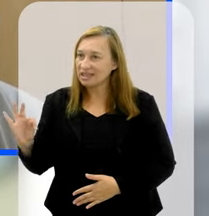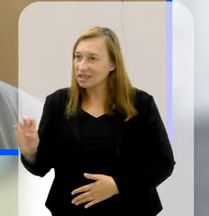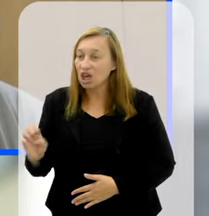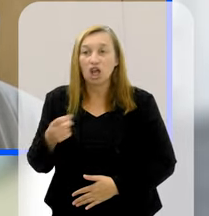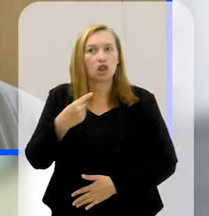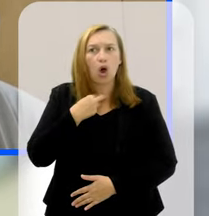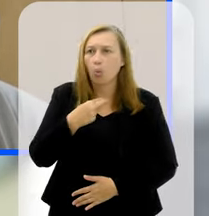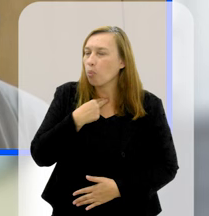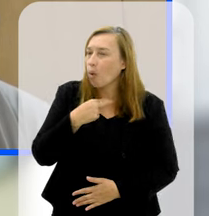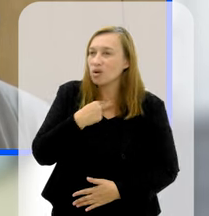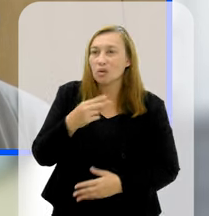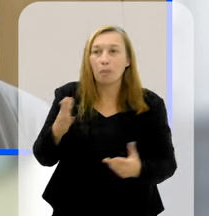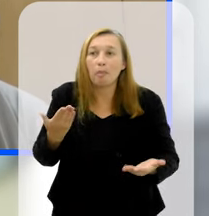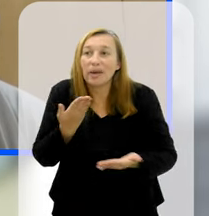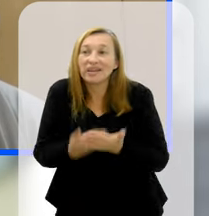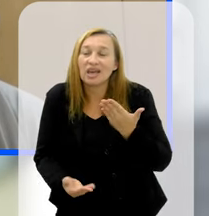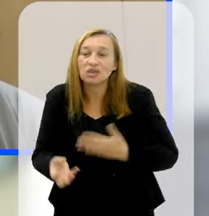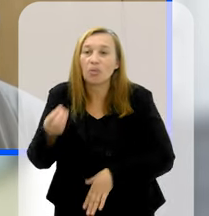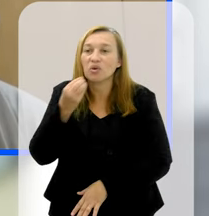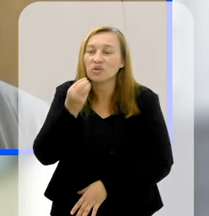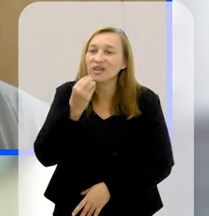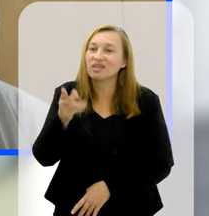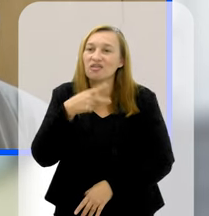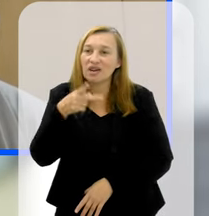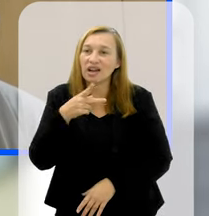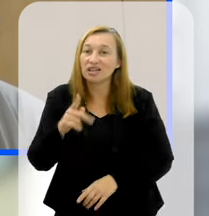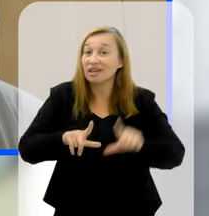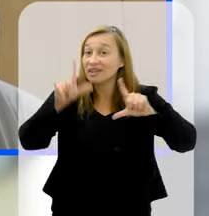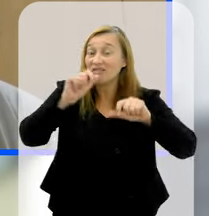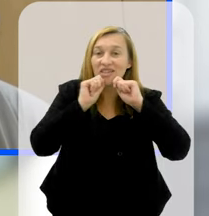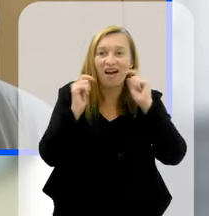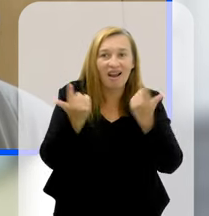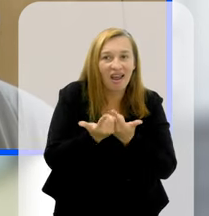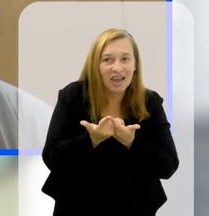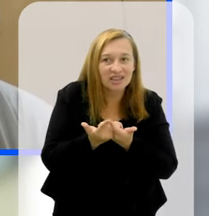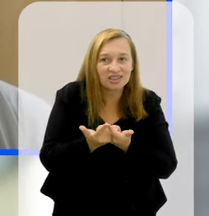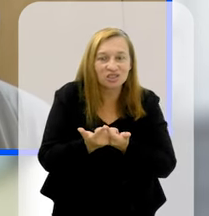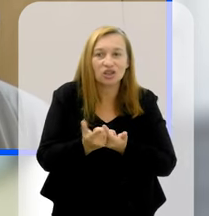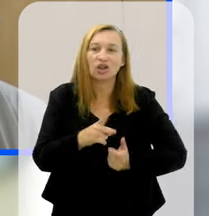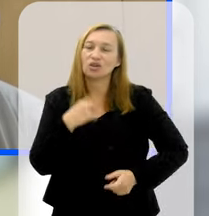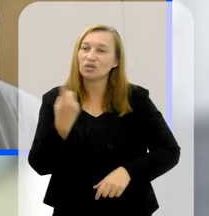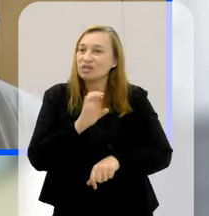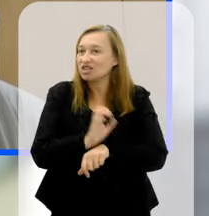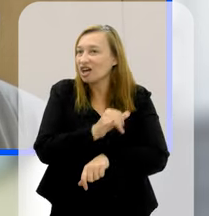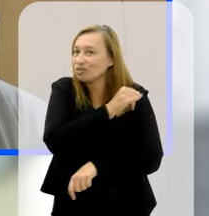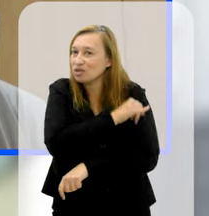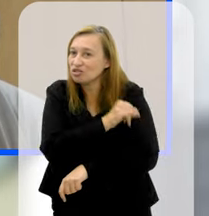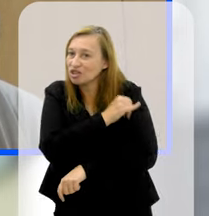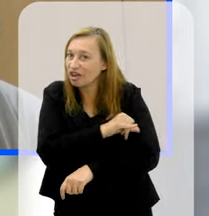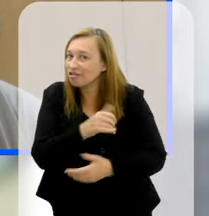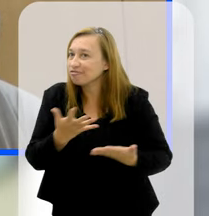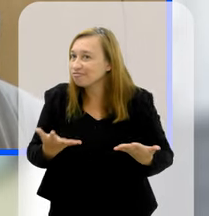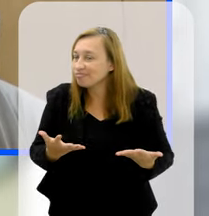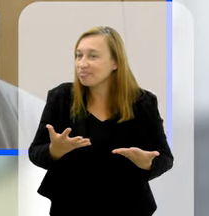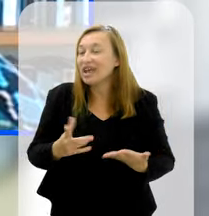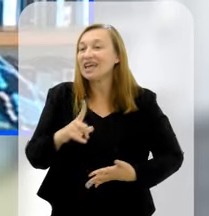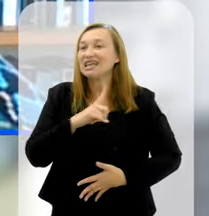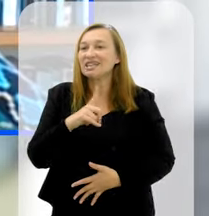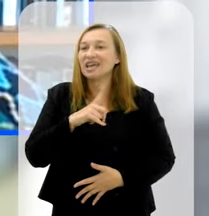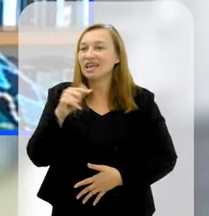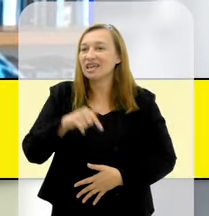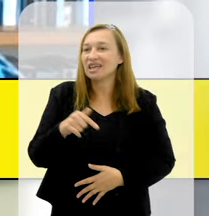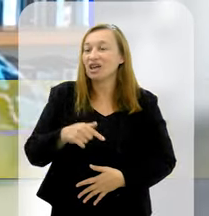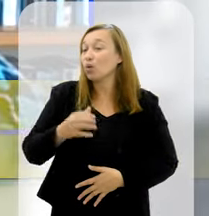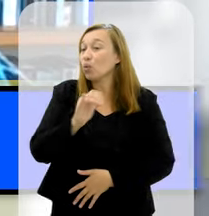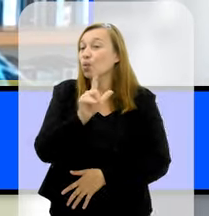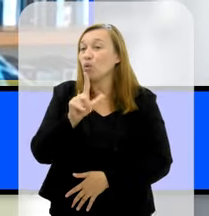porque eu não claro. posso perder essa oportunidade, que Esteja à nós estamos vontade. falando aqui na TV da Alerj, que é do nosso É. estado do Rio de Janeiro, e